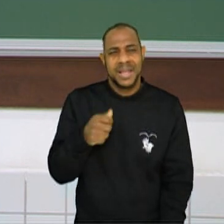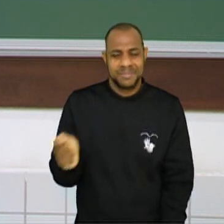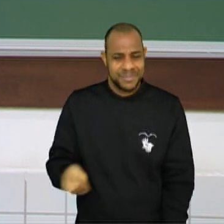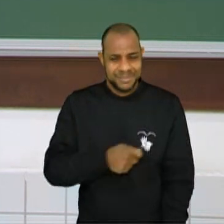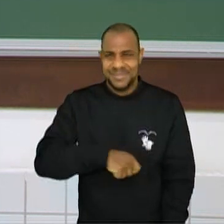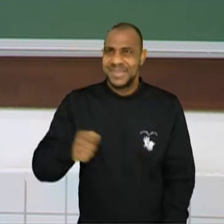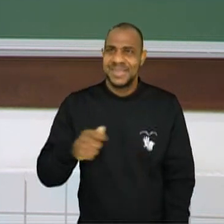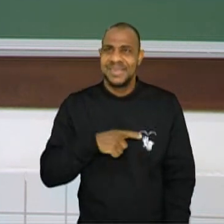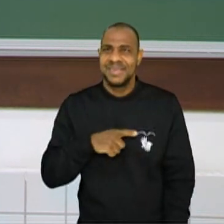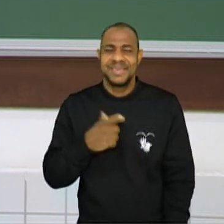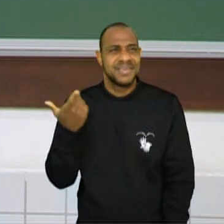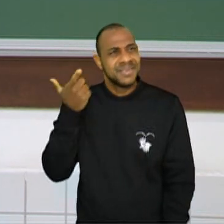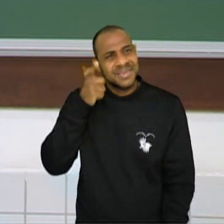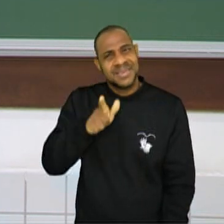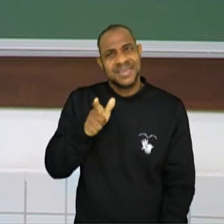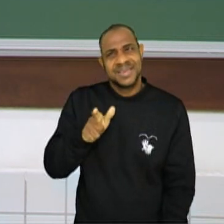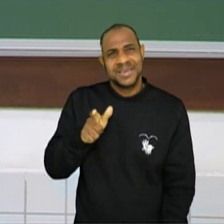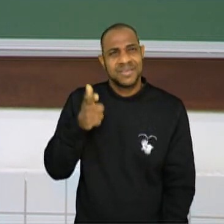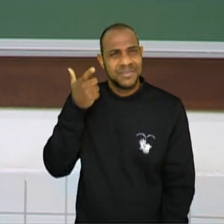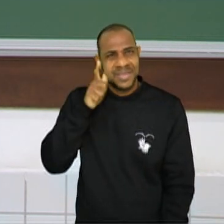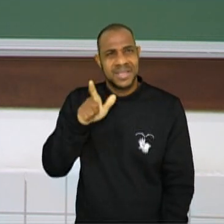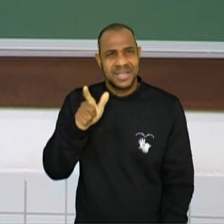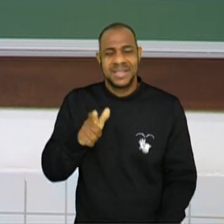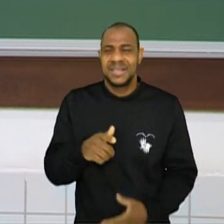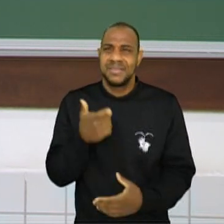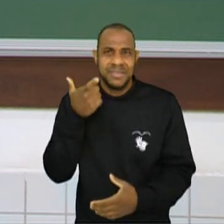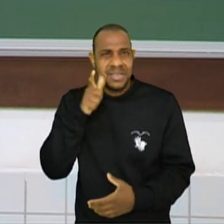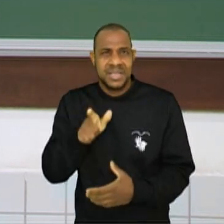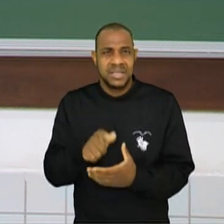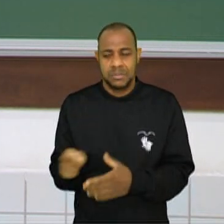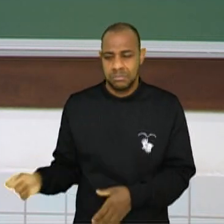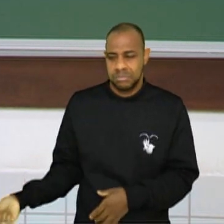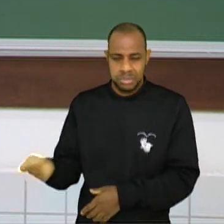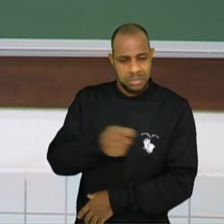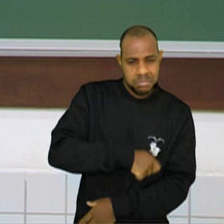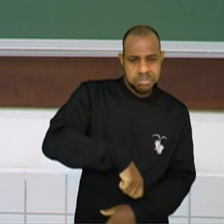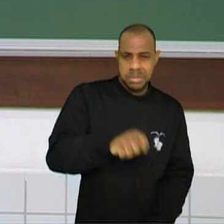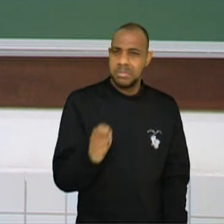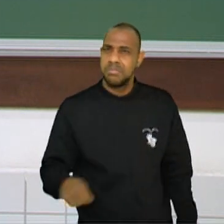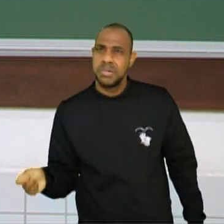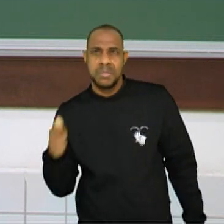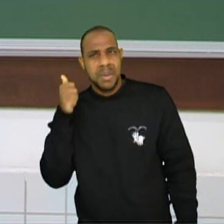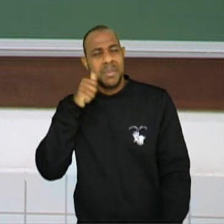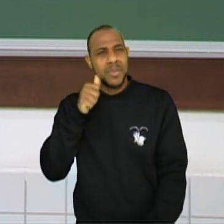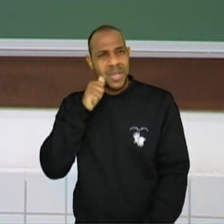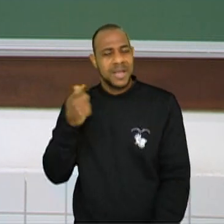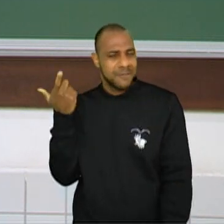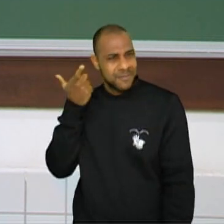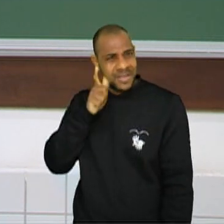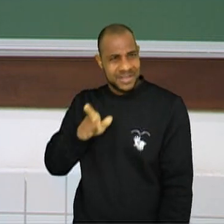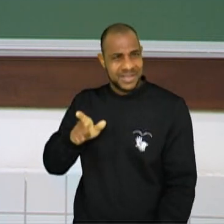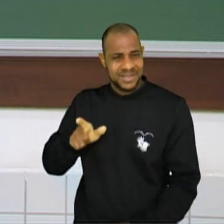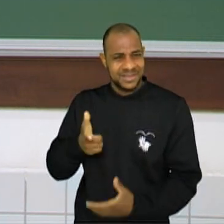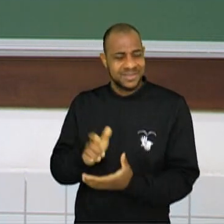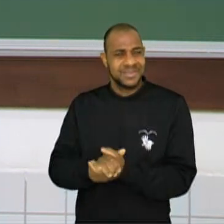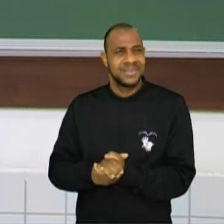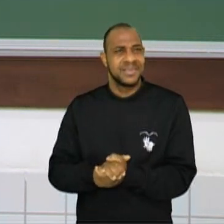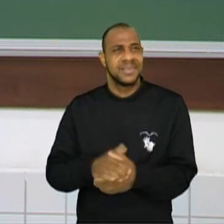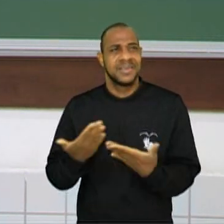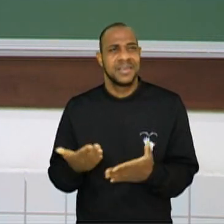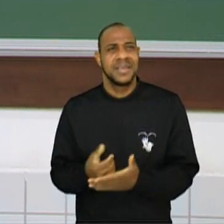4 principais torneios, os 4 majors de tênis em uma única temporada, a fazer o Calendar Grand Slam